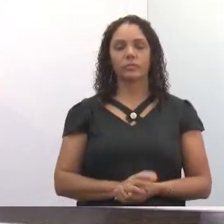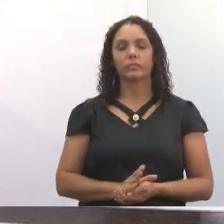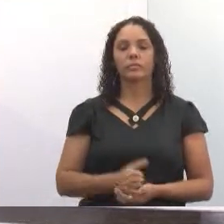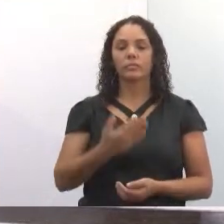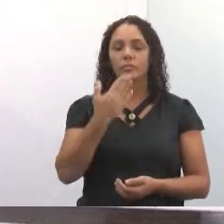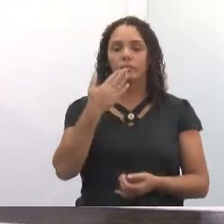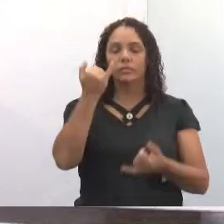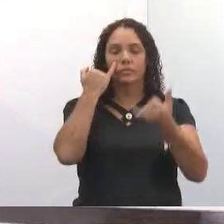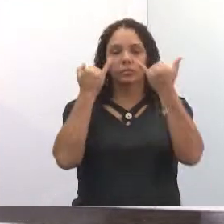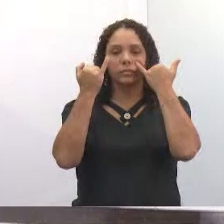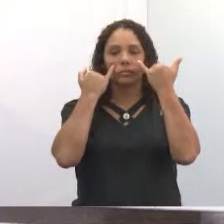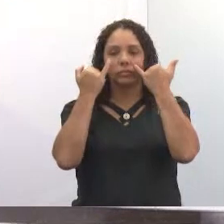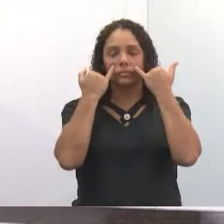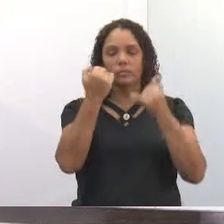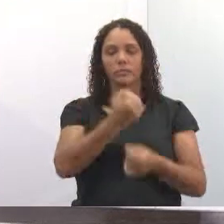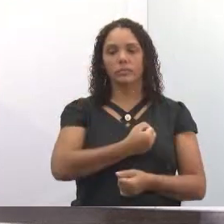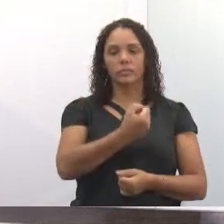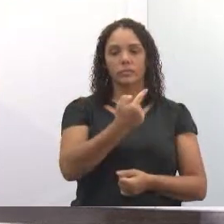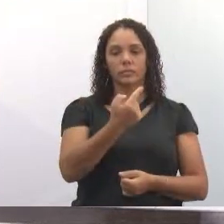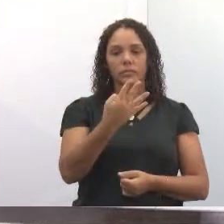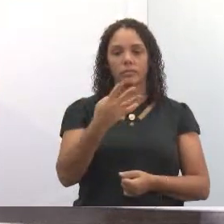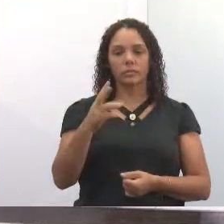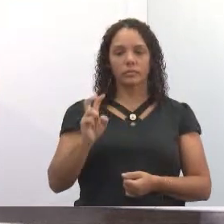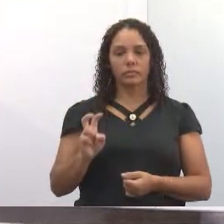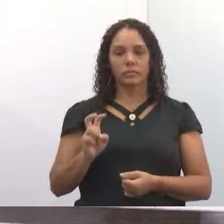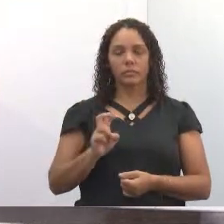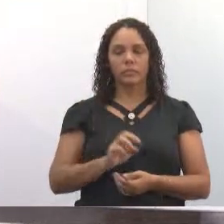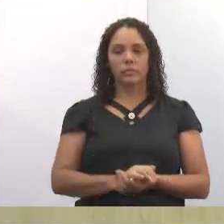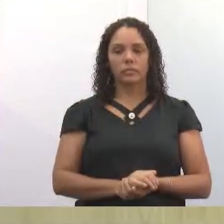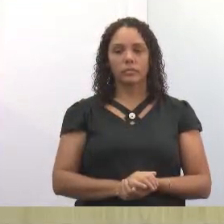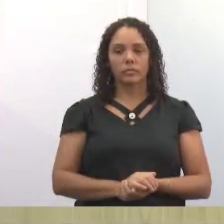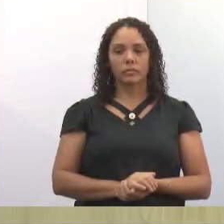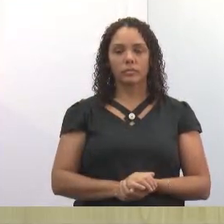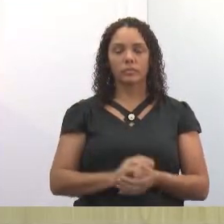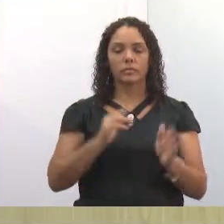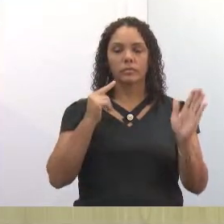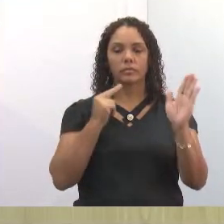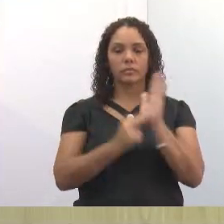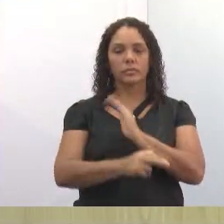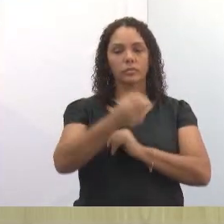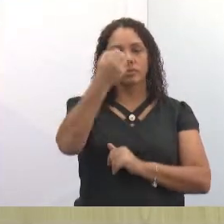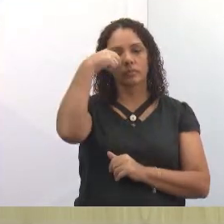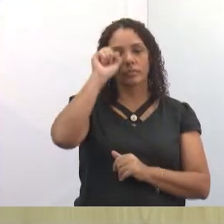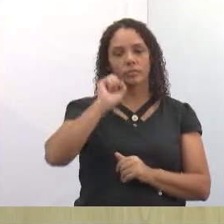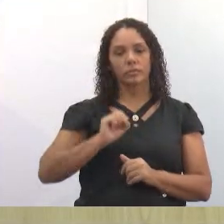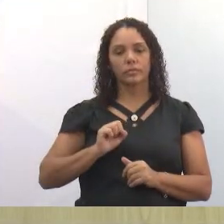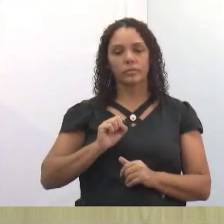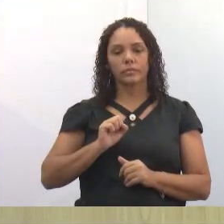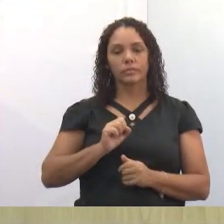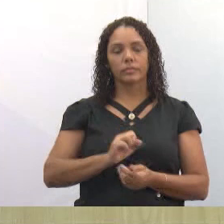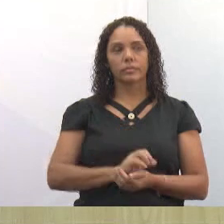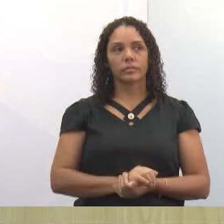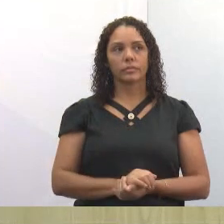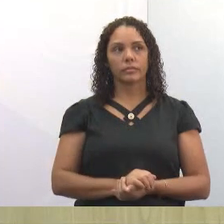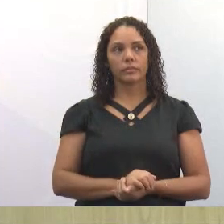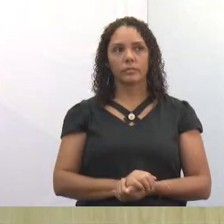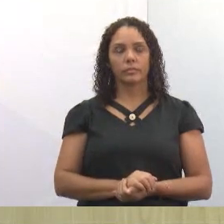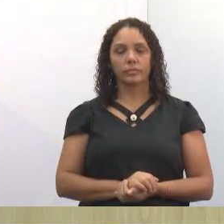Pedido de informações 145. Autoria vereadora Sônia Patas da